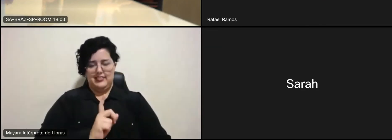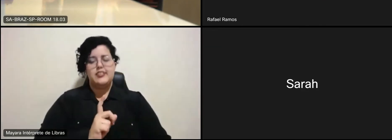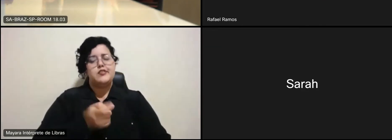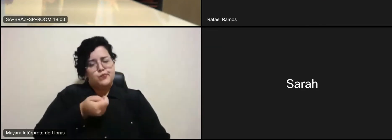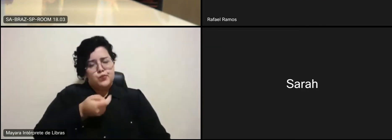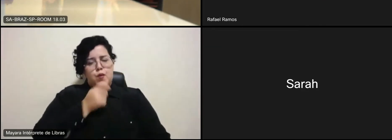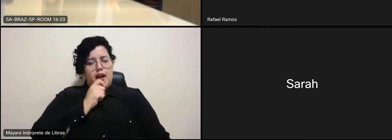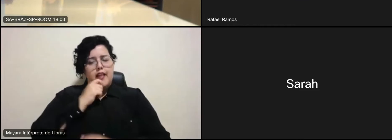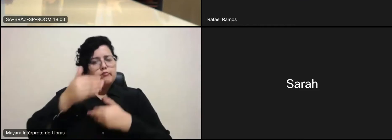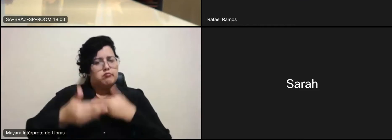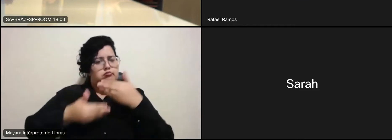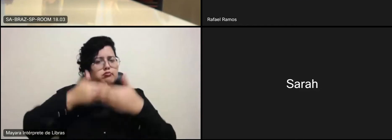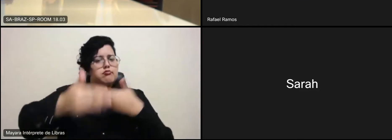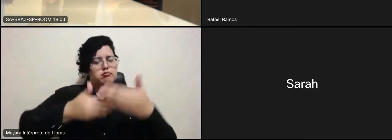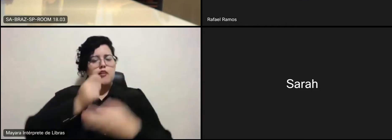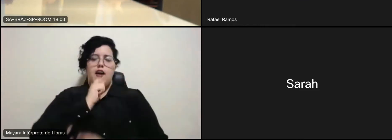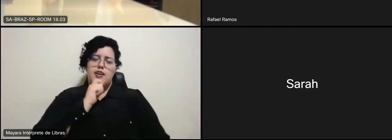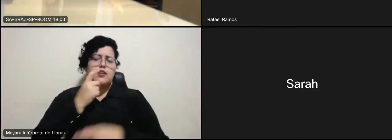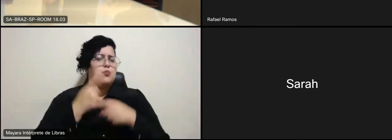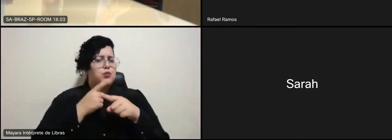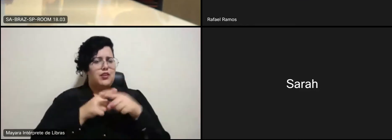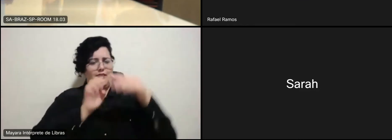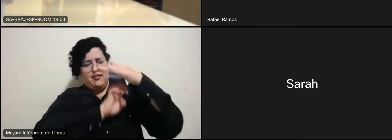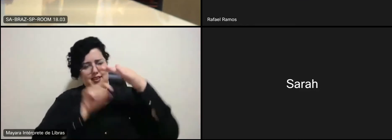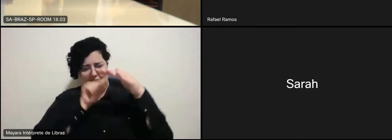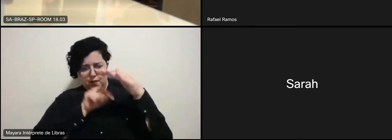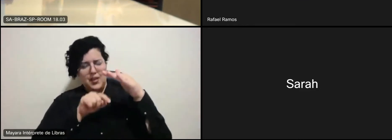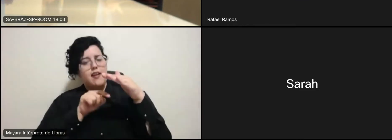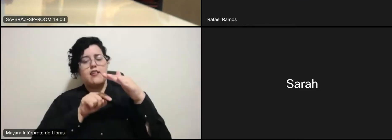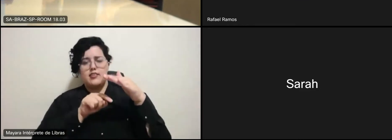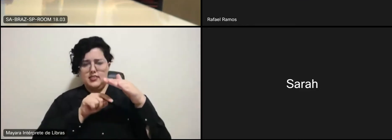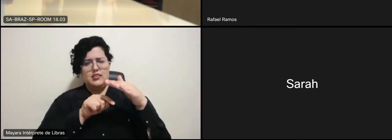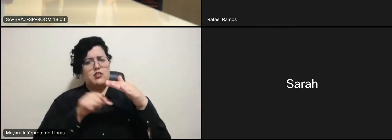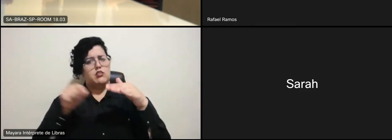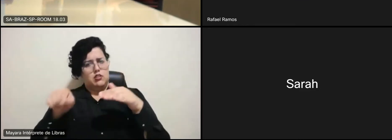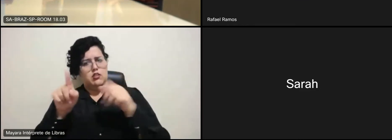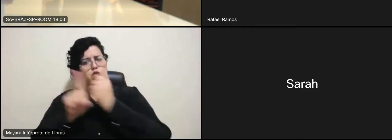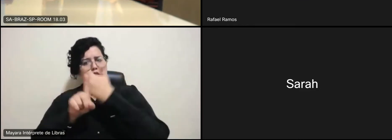Como nas empresas também, tipo, por que que nas empresas você não tem, como na sociedade,